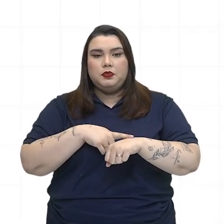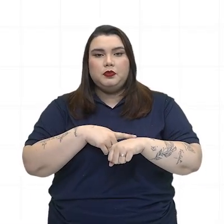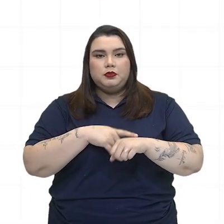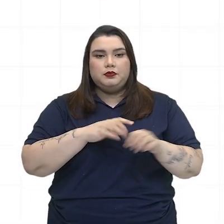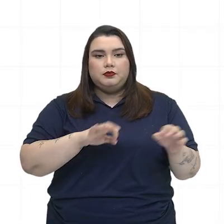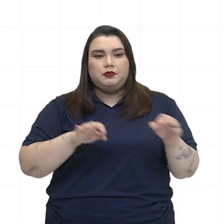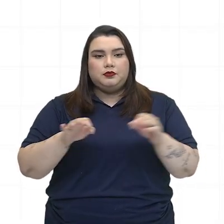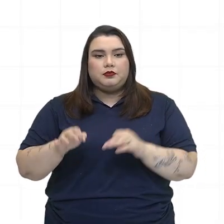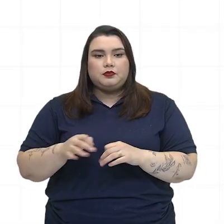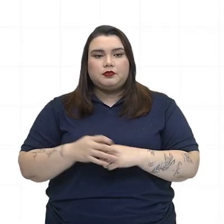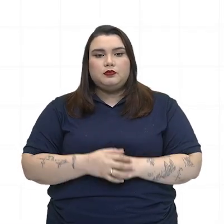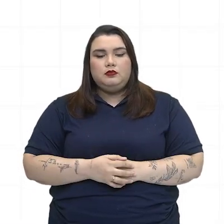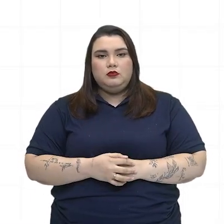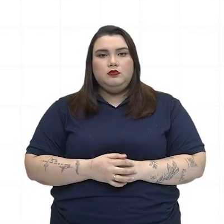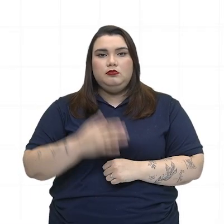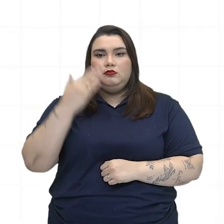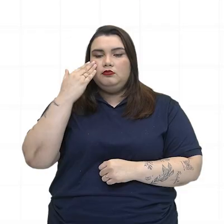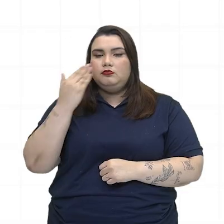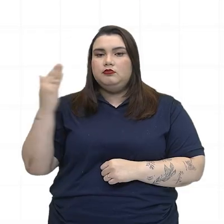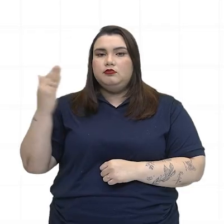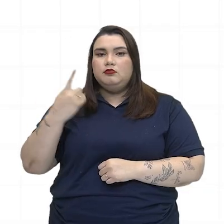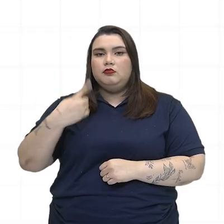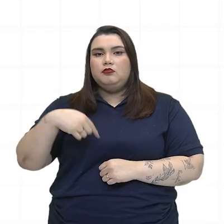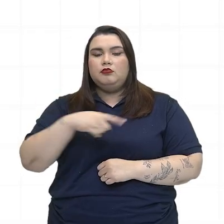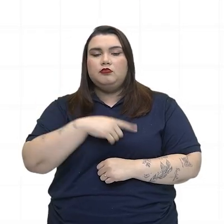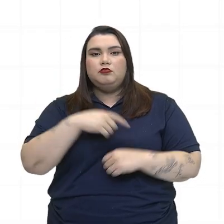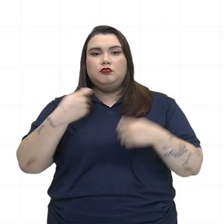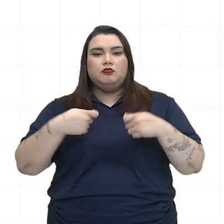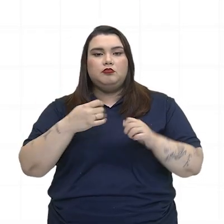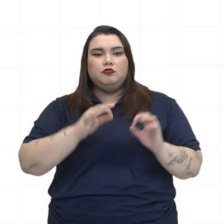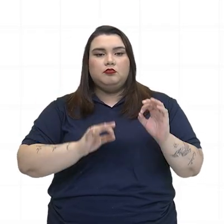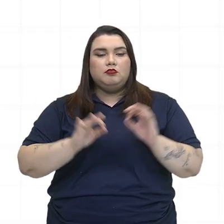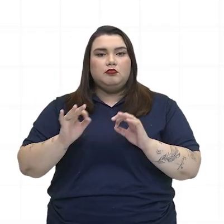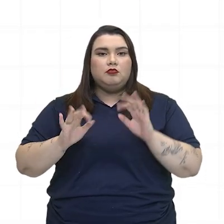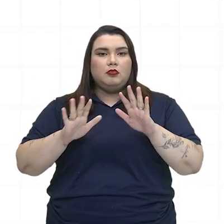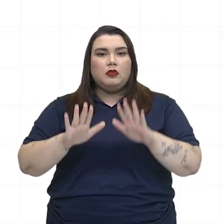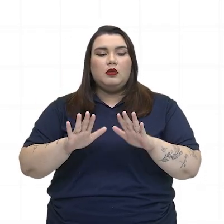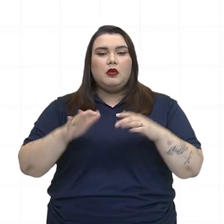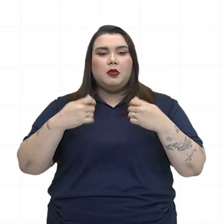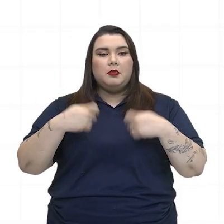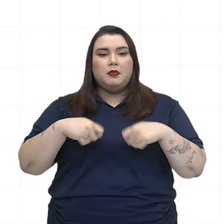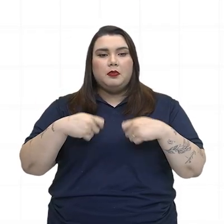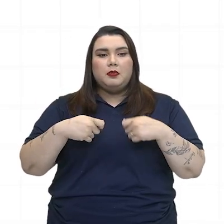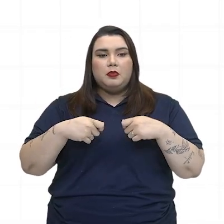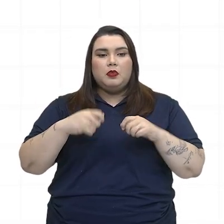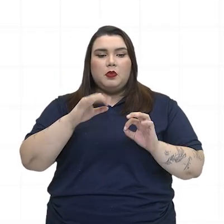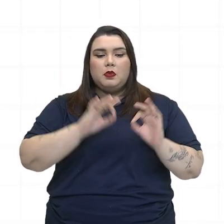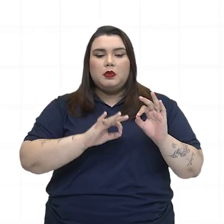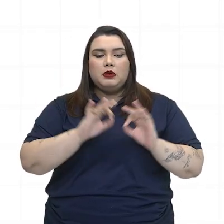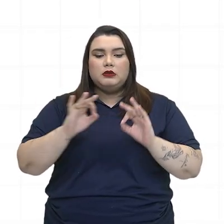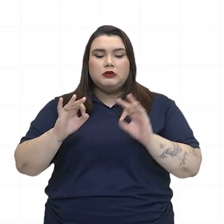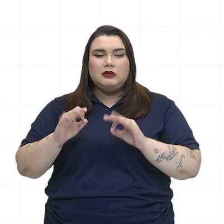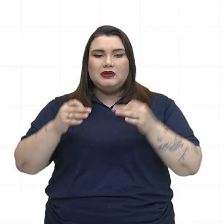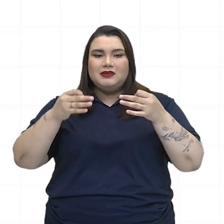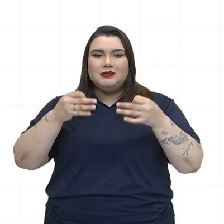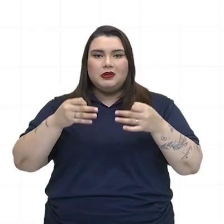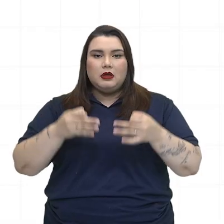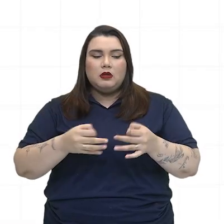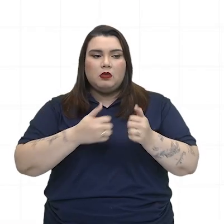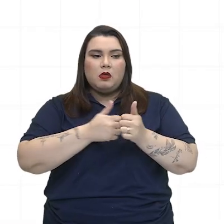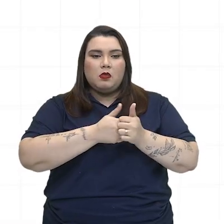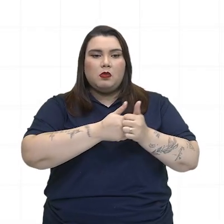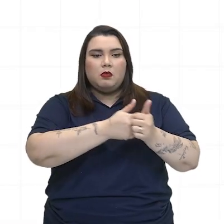certo? Então, uma das coisas que a gente tem que fazer aqui, antes de mais nada, fazer uma padronização. O